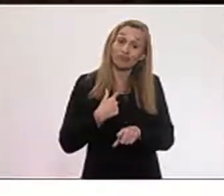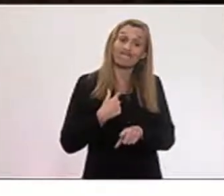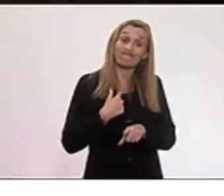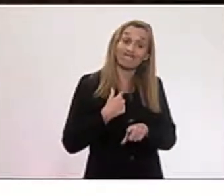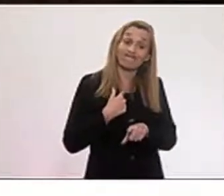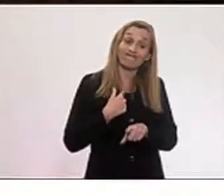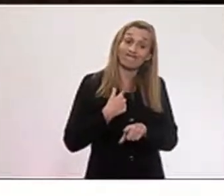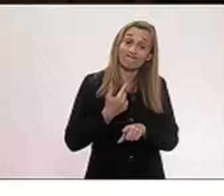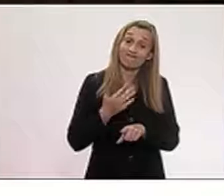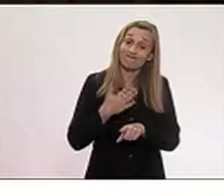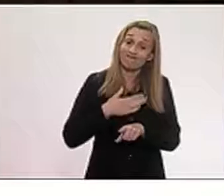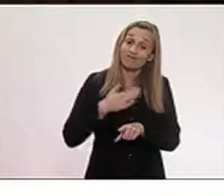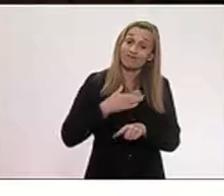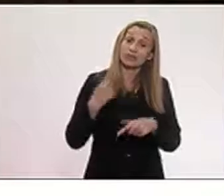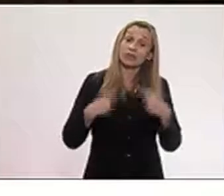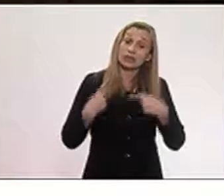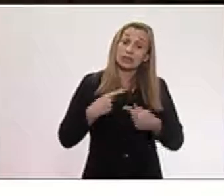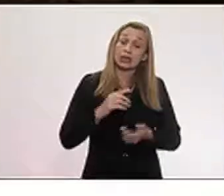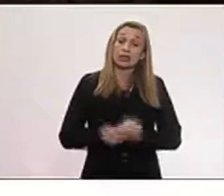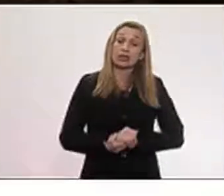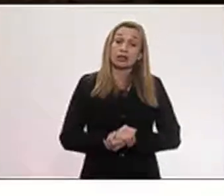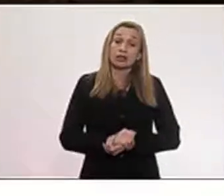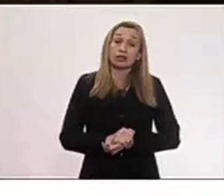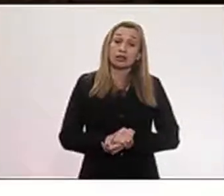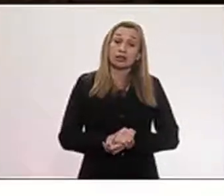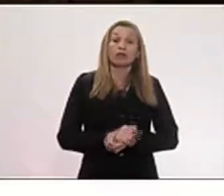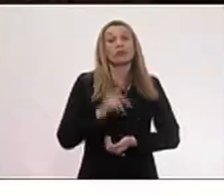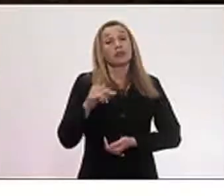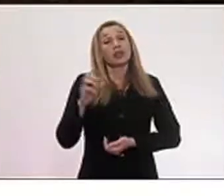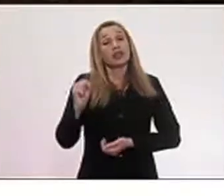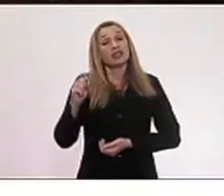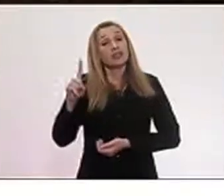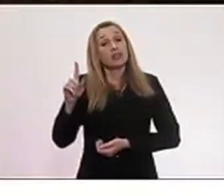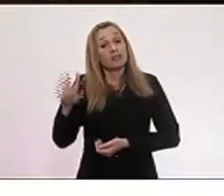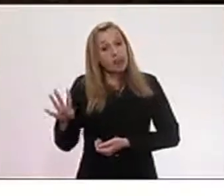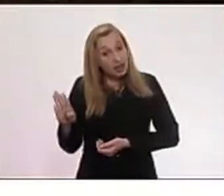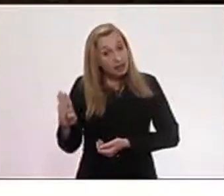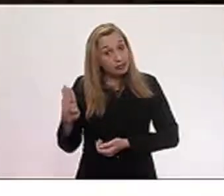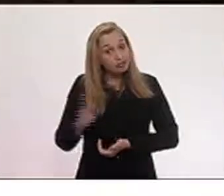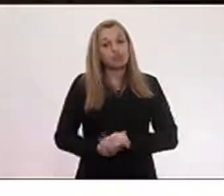posição política, o PSDB